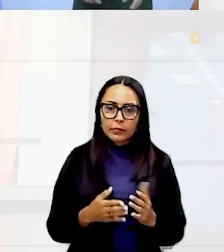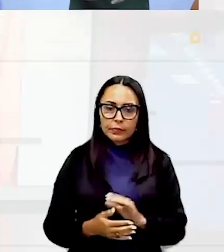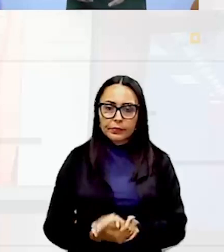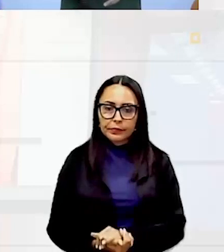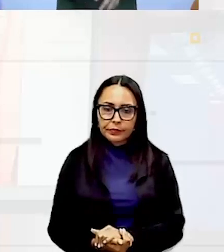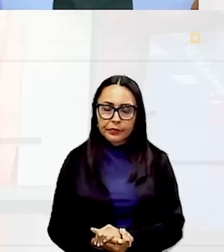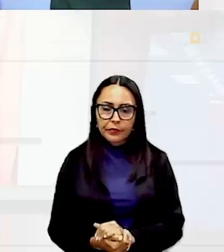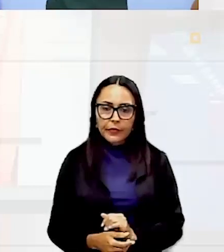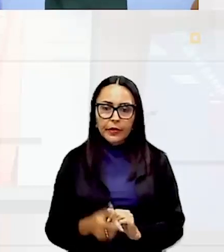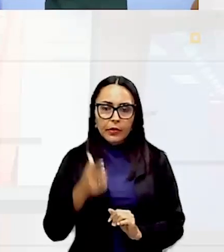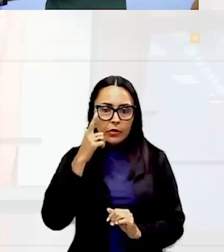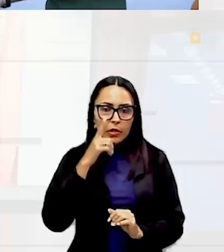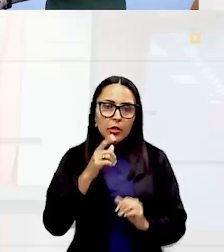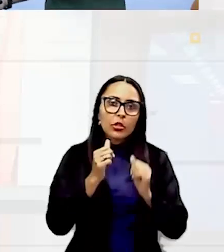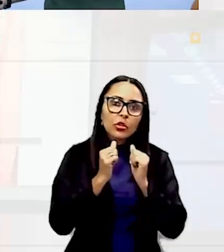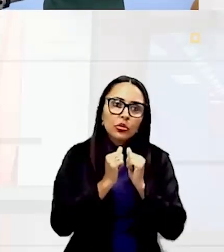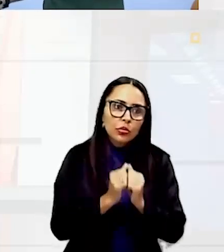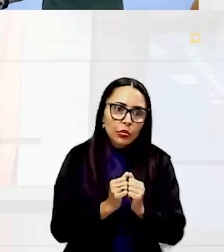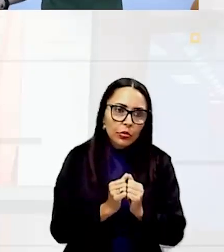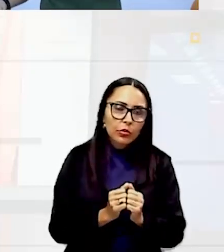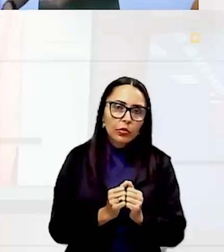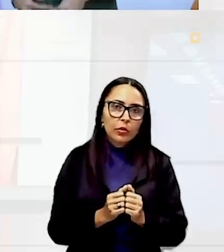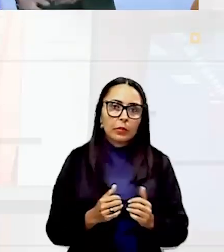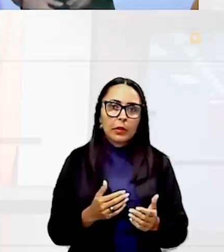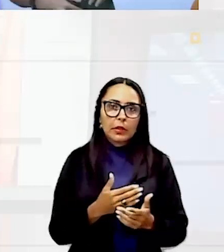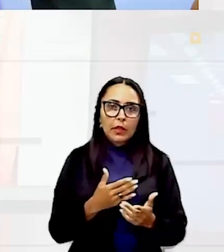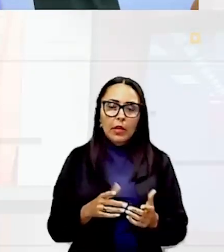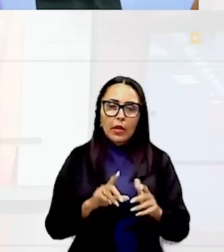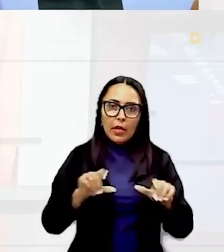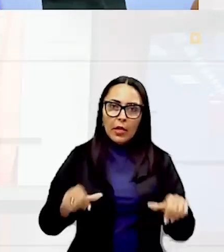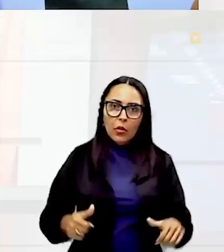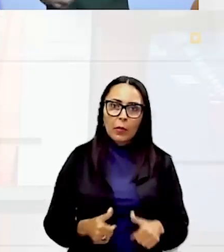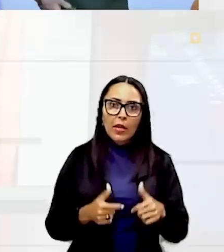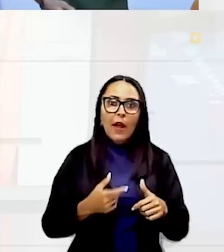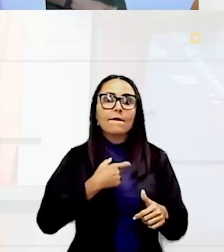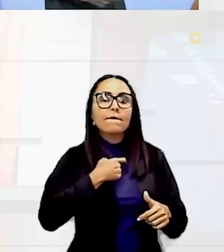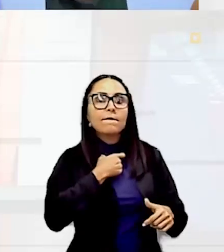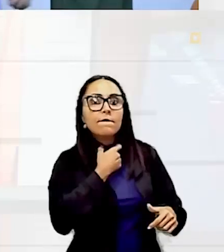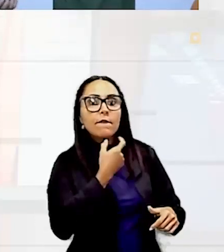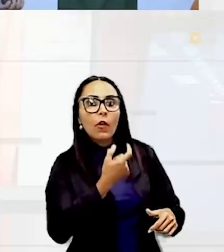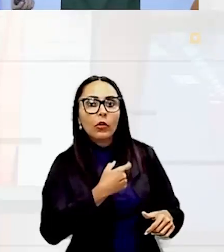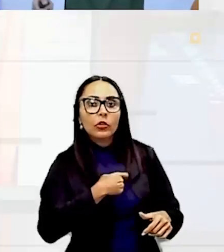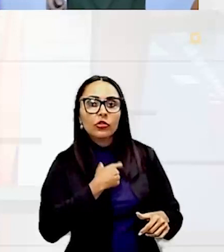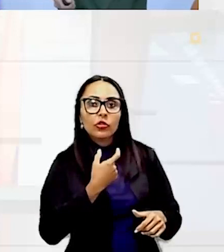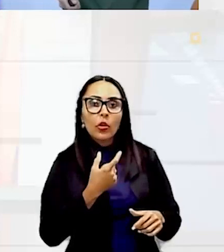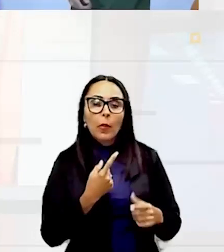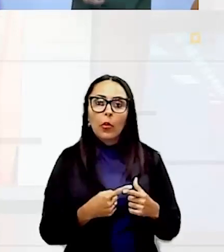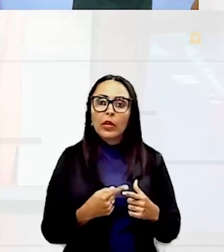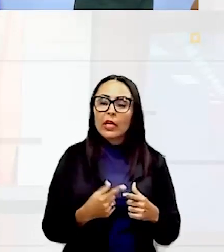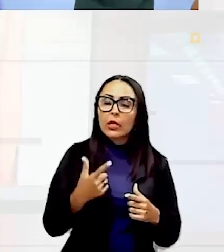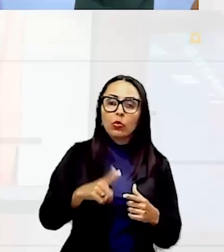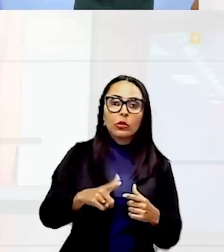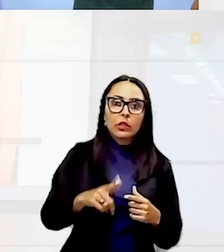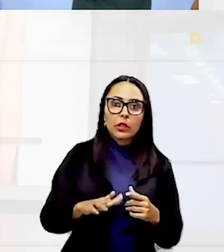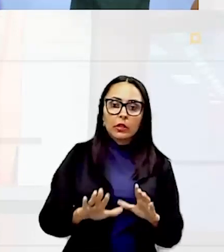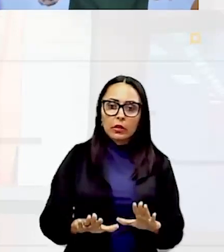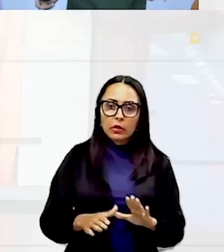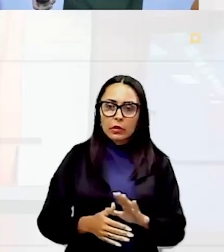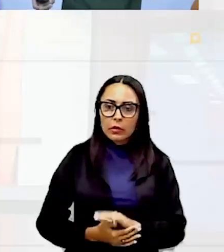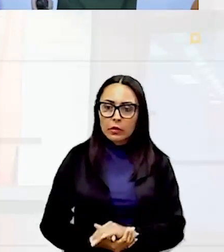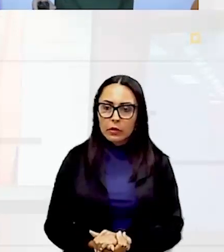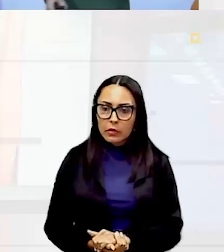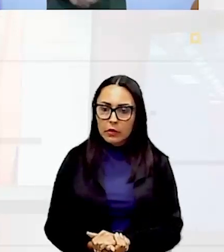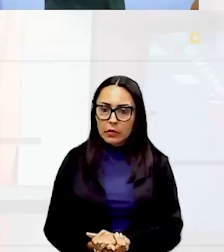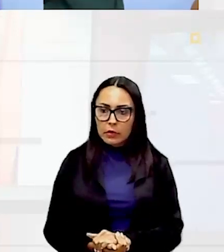ela consegue, junto com as emoções, recuperar a voz, que até então não tinha. E no jogo, bom, não tem